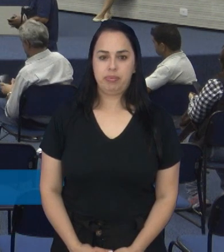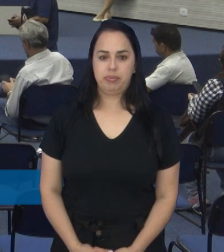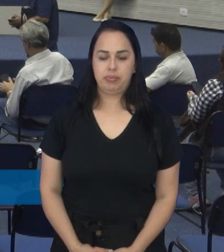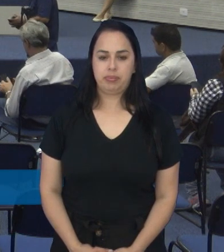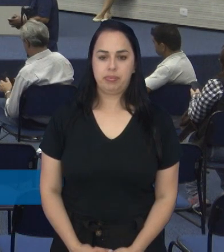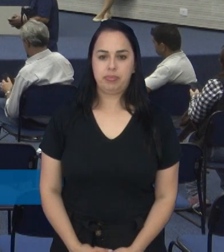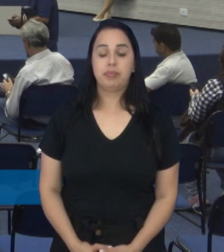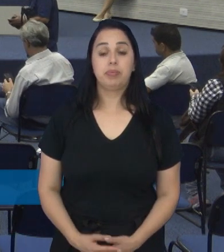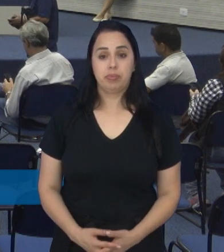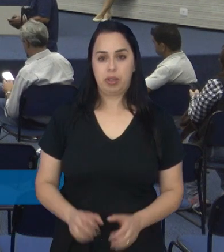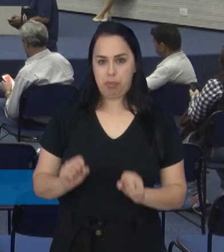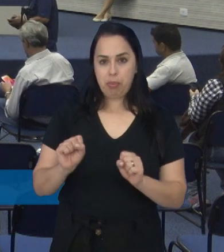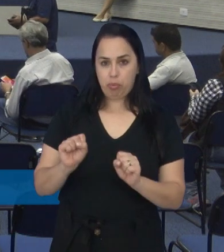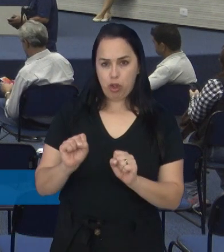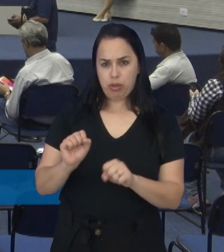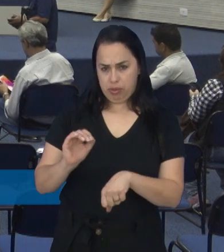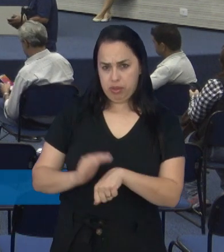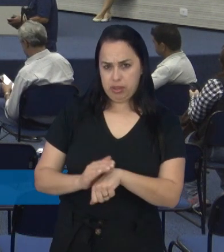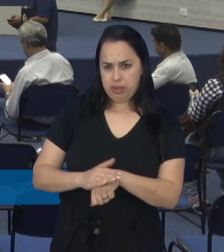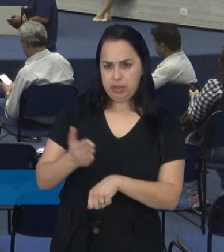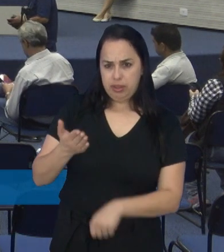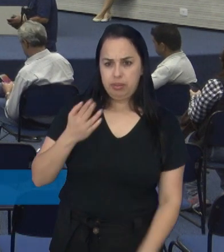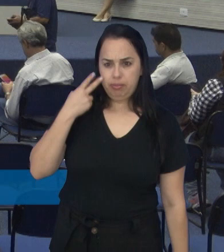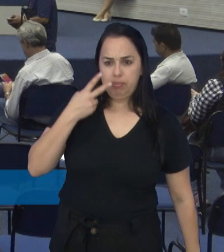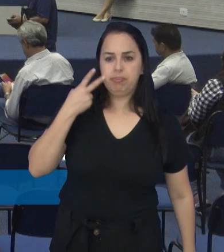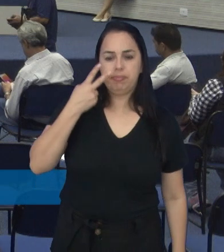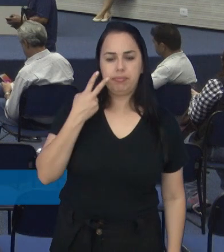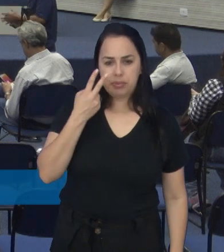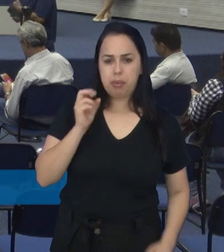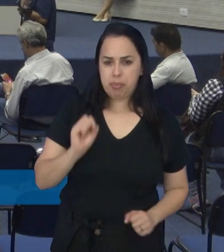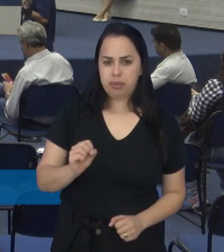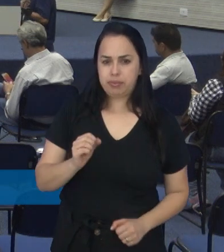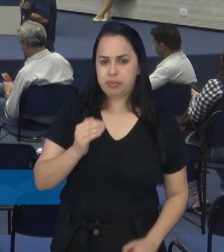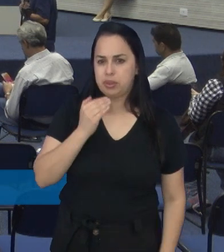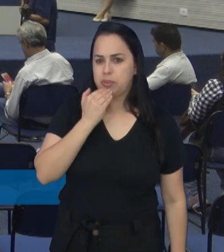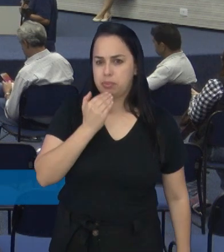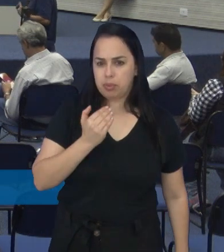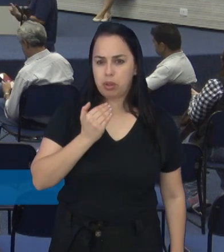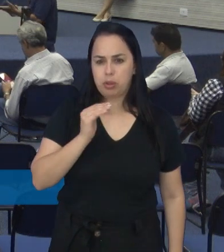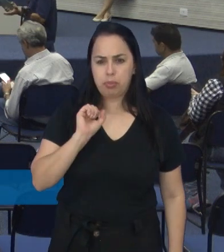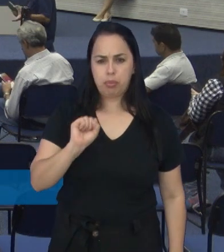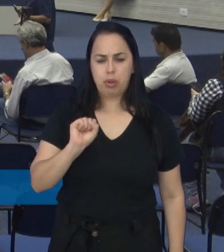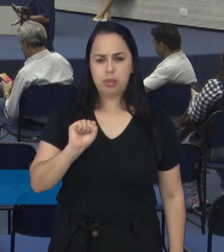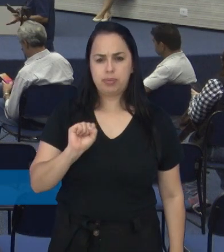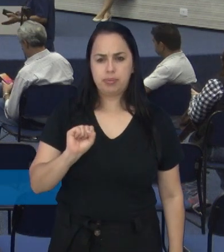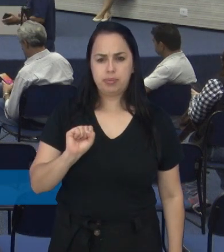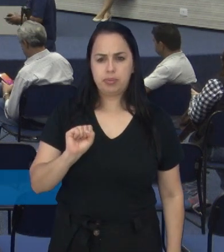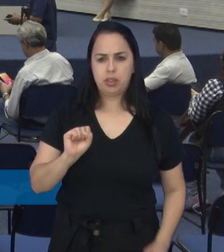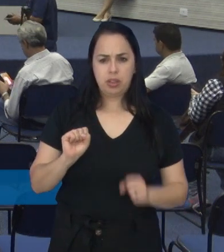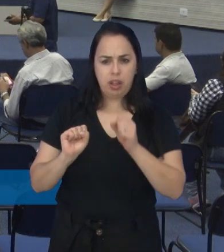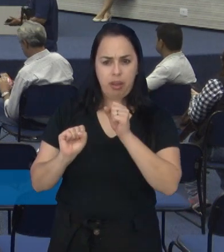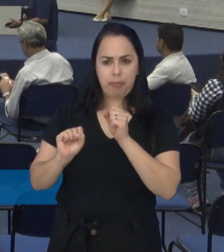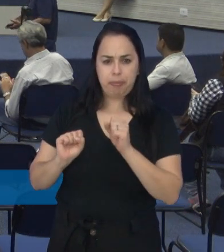pode fazer o vereador o seu pedido aí no microfone tá certo